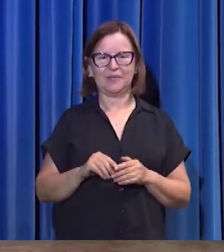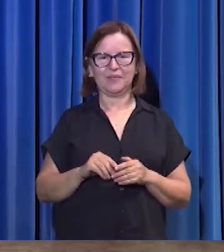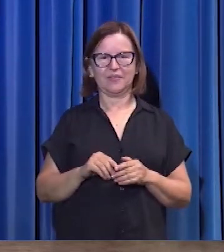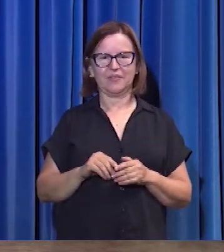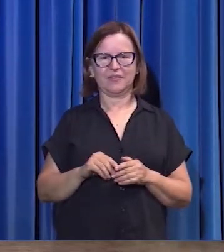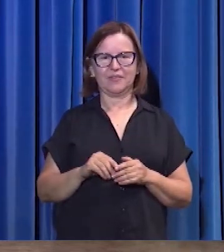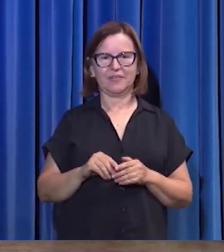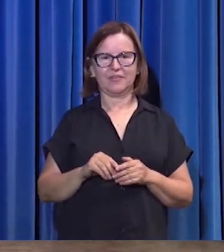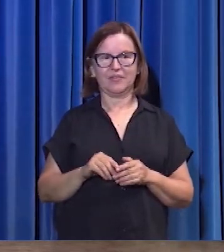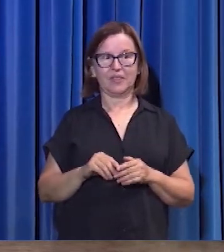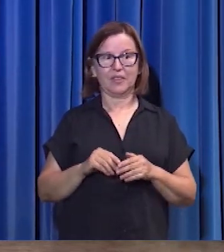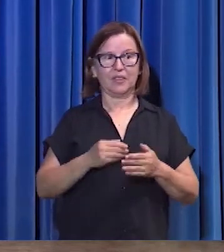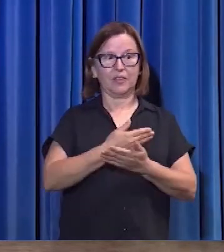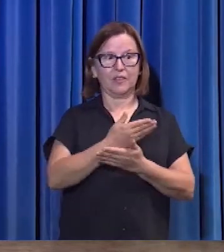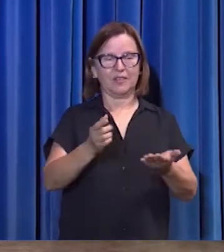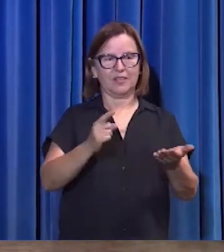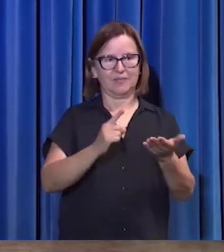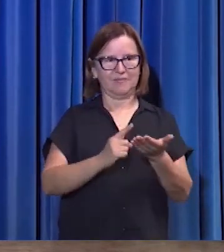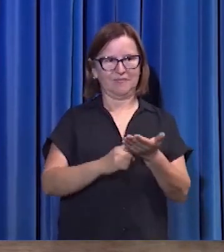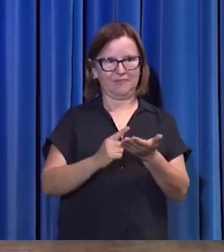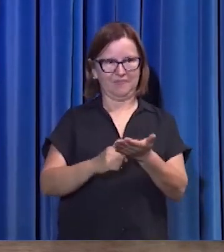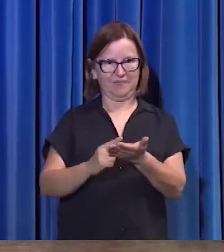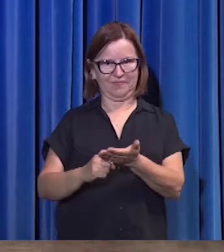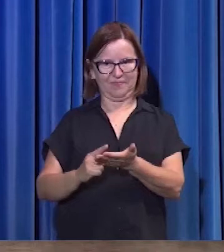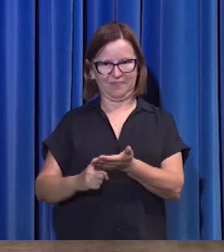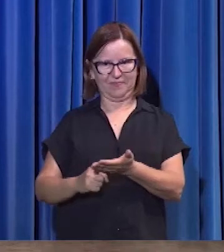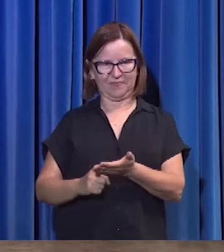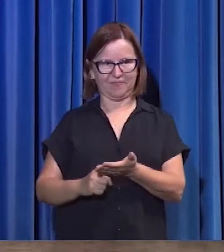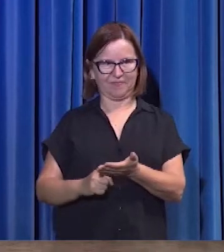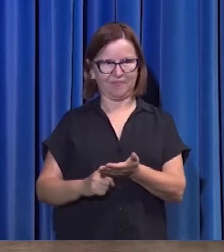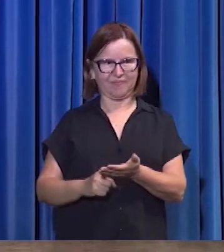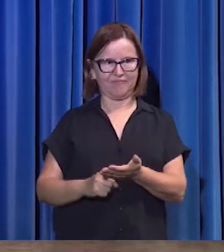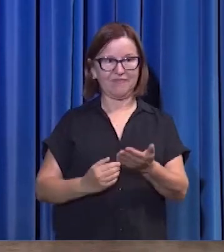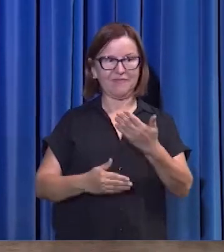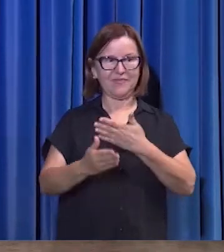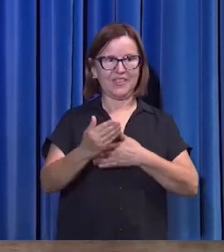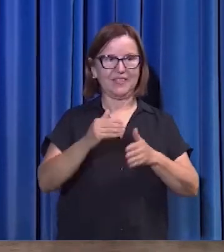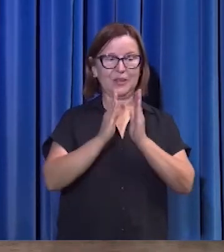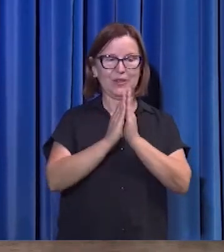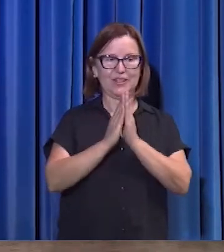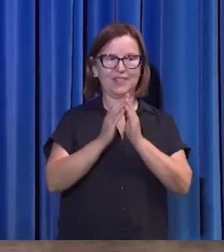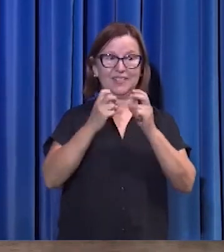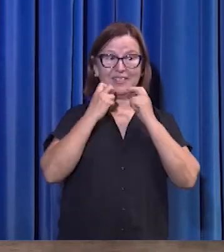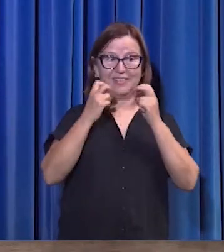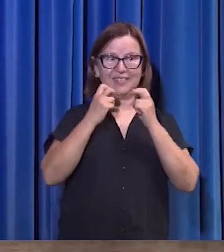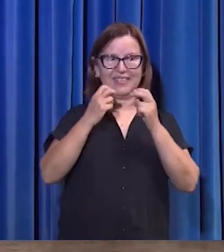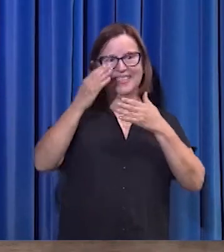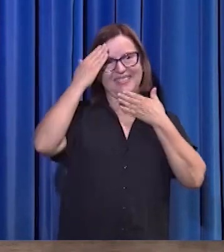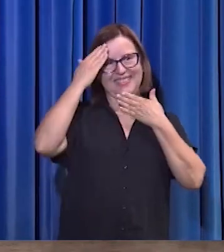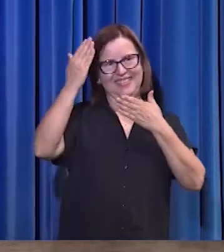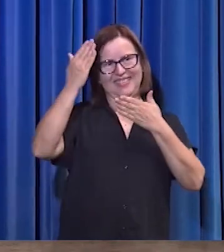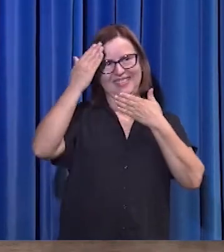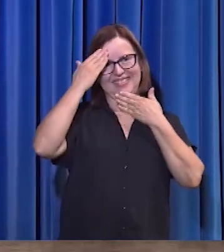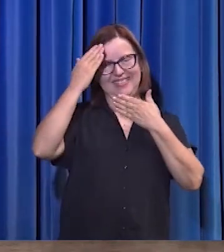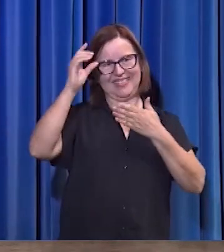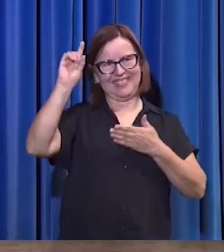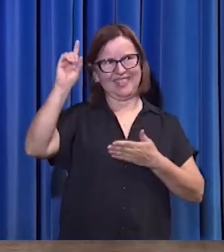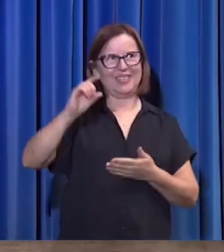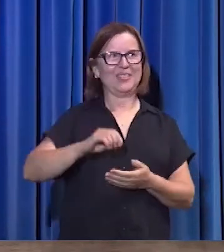As vossas petições, pela oração e pela súplica com ações de